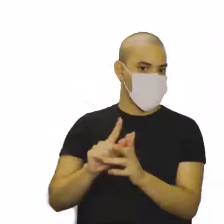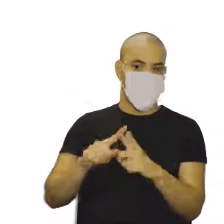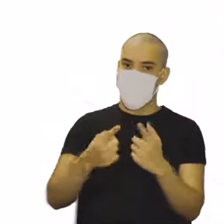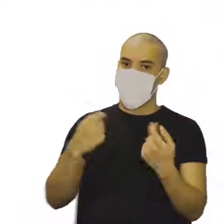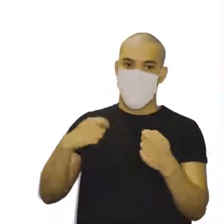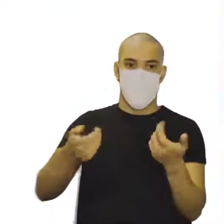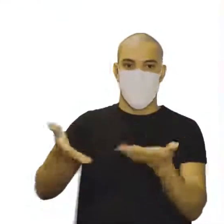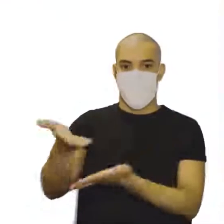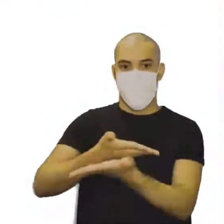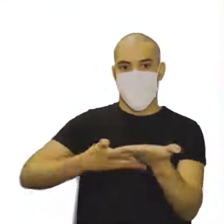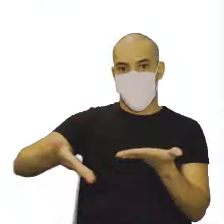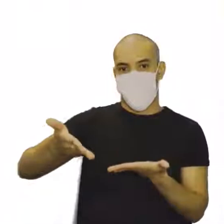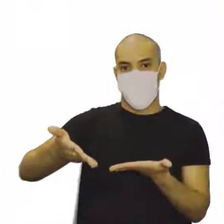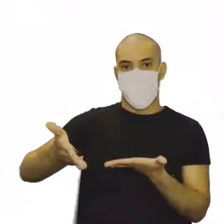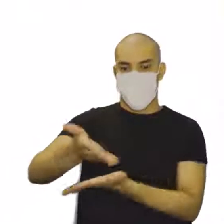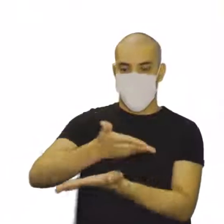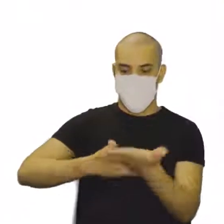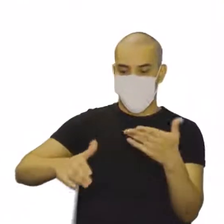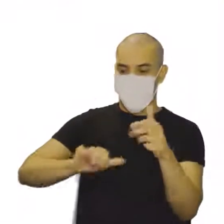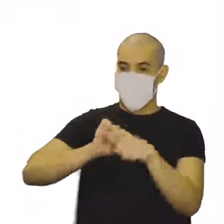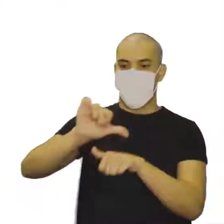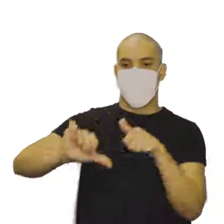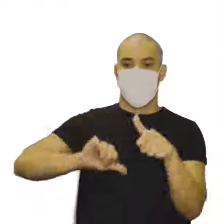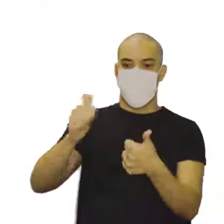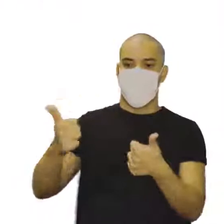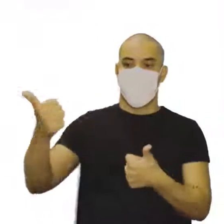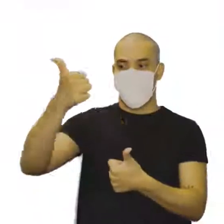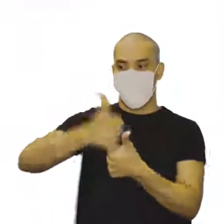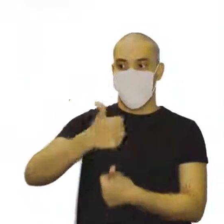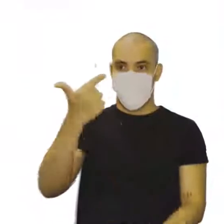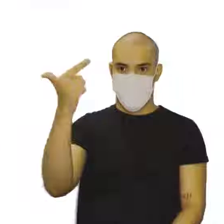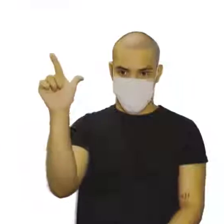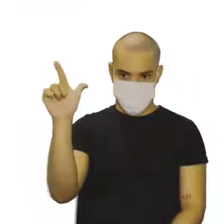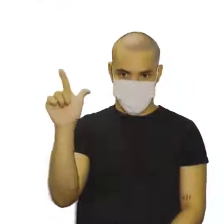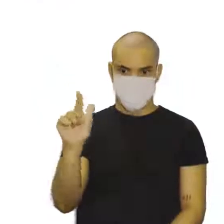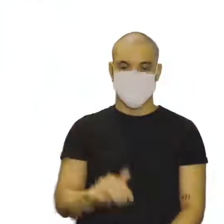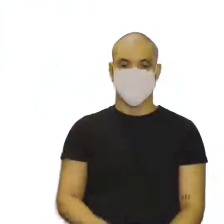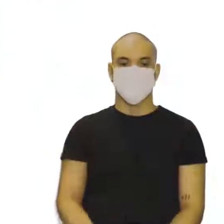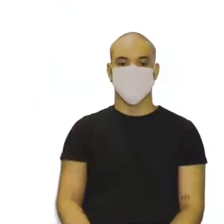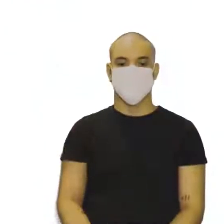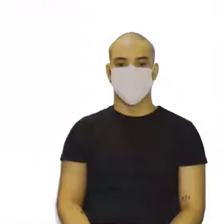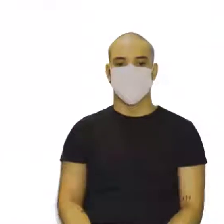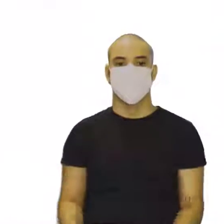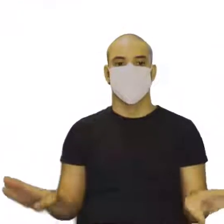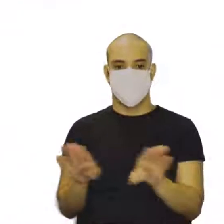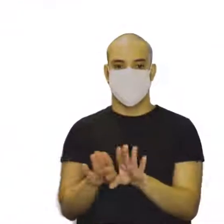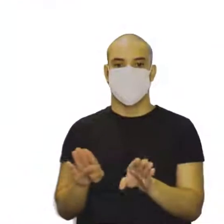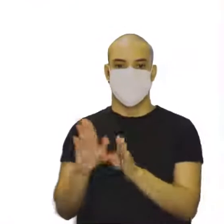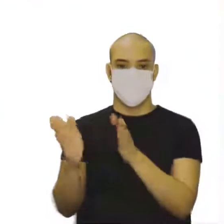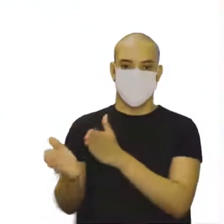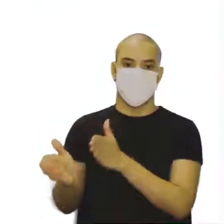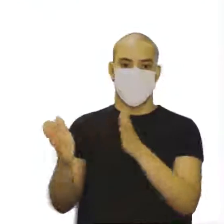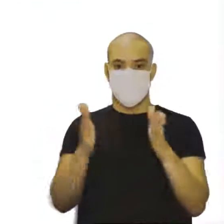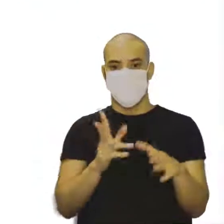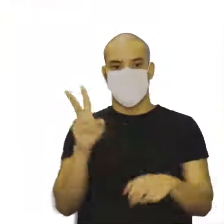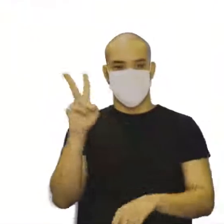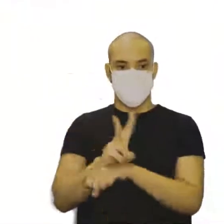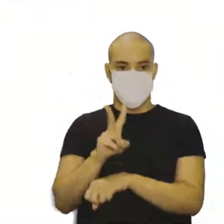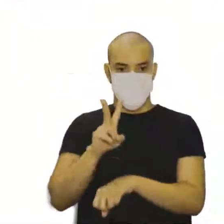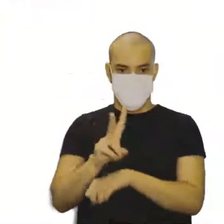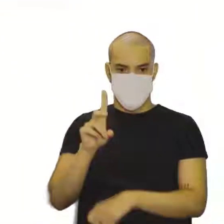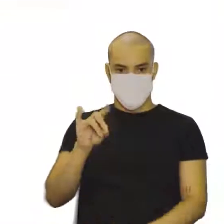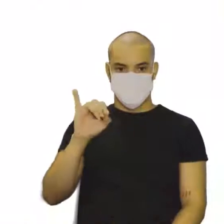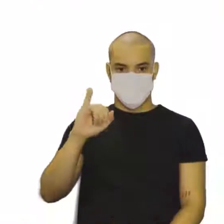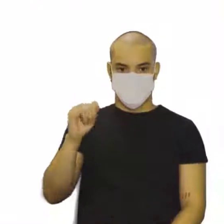Você tem que trocar o fusível, ok? Por outro lado, além de dispositivos de proteção, os